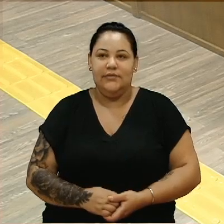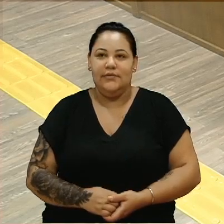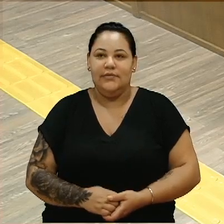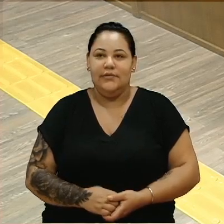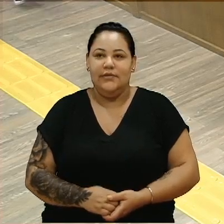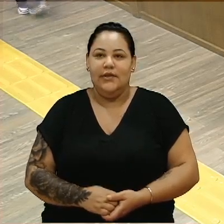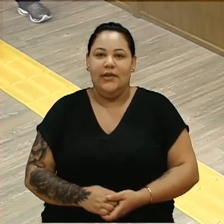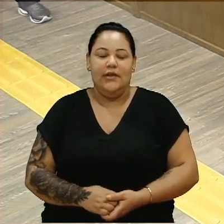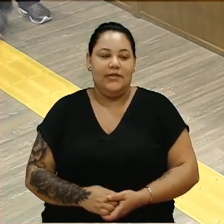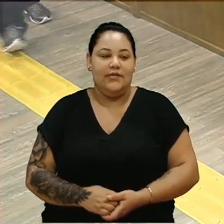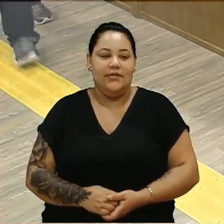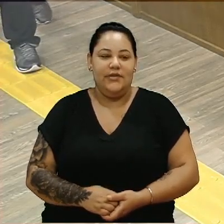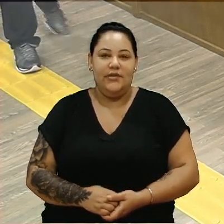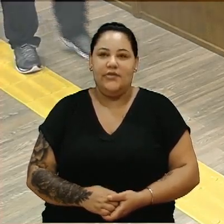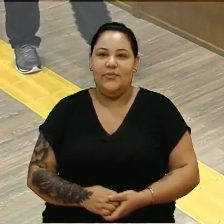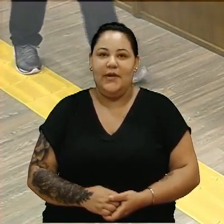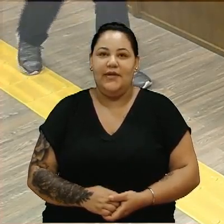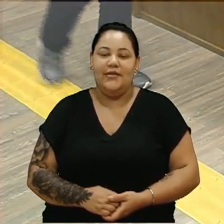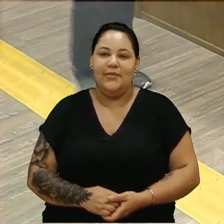Arena.